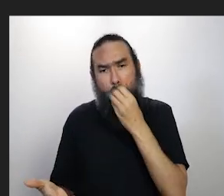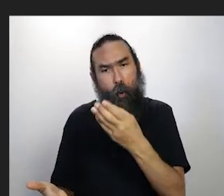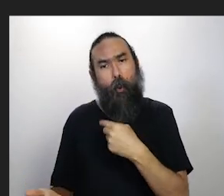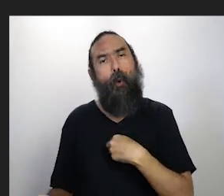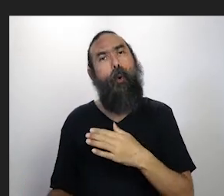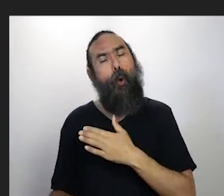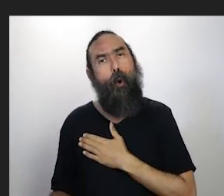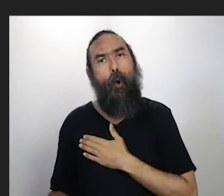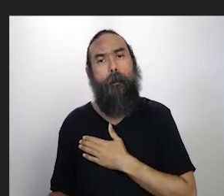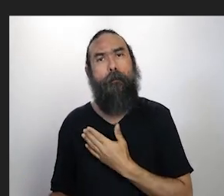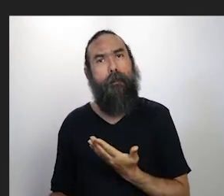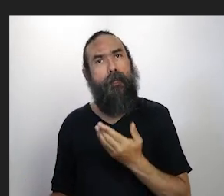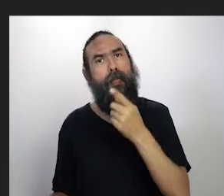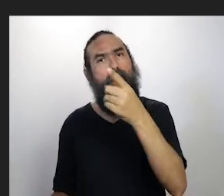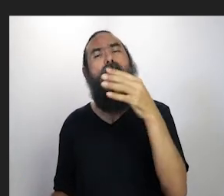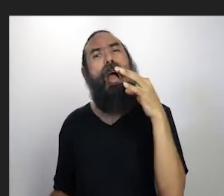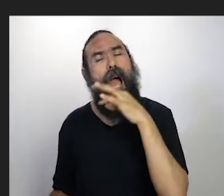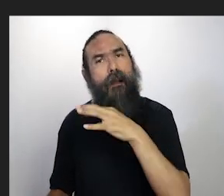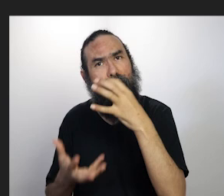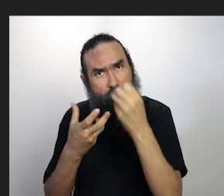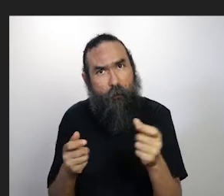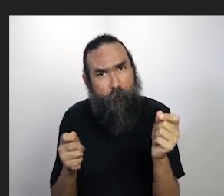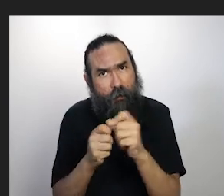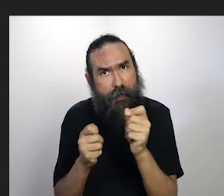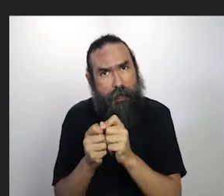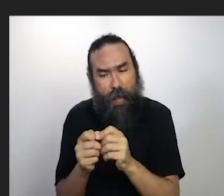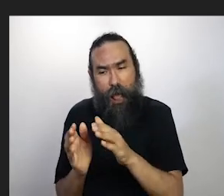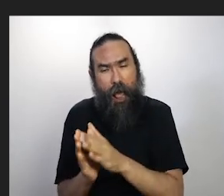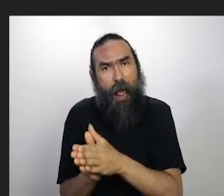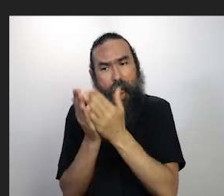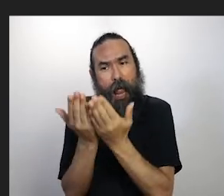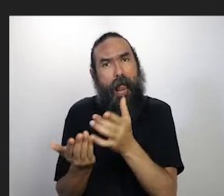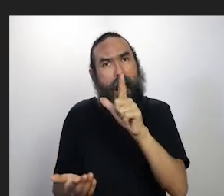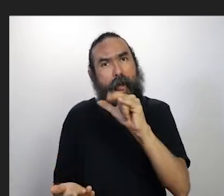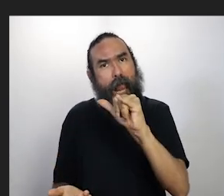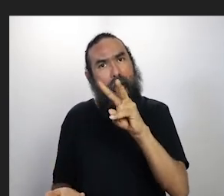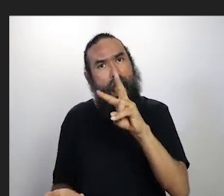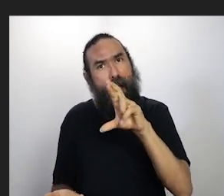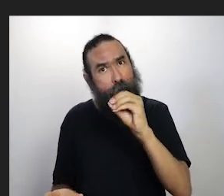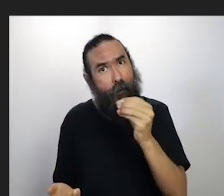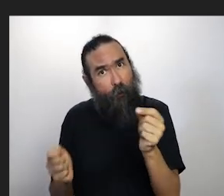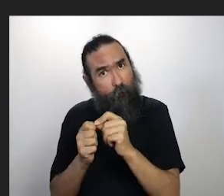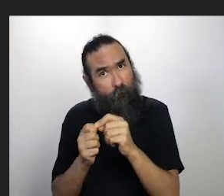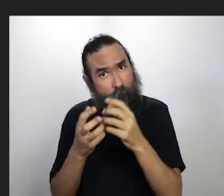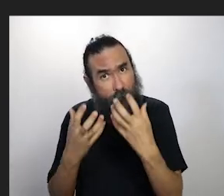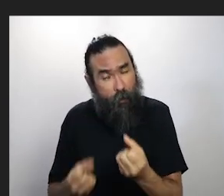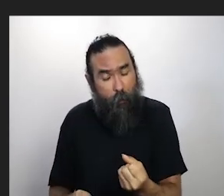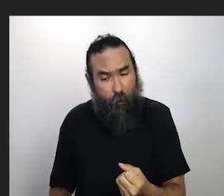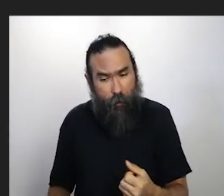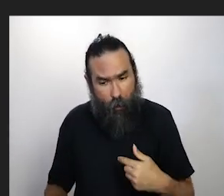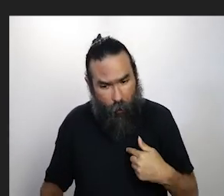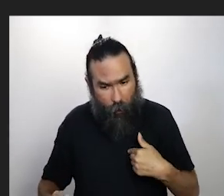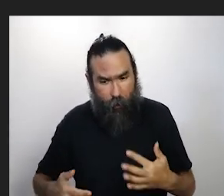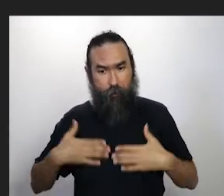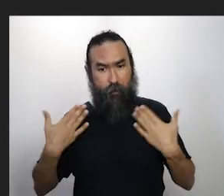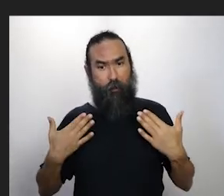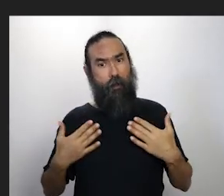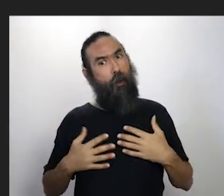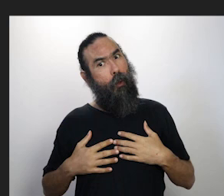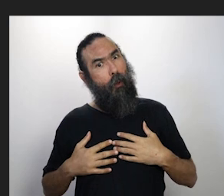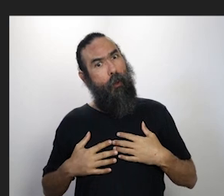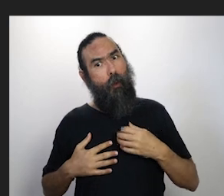gente transformar isso num livro, né? Eu fiquei super surpresa, assim, nossa, que incrível, né? Poder transformar a pesquisa num livro,